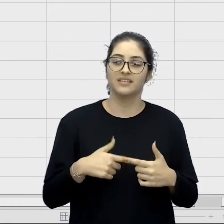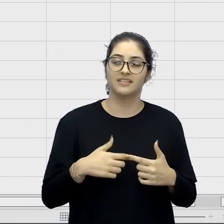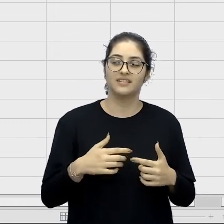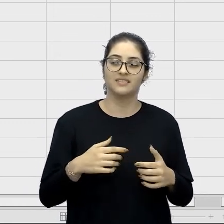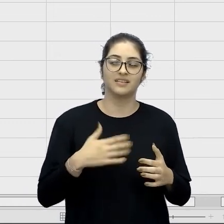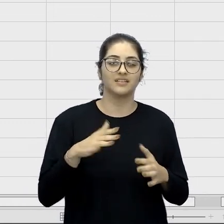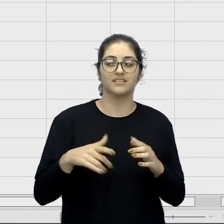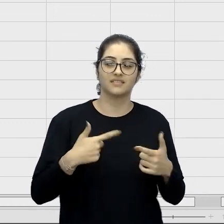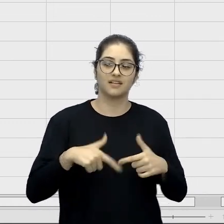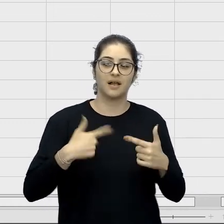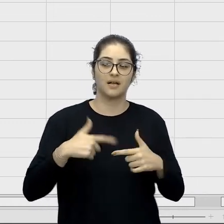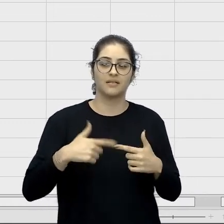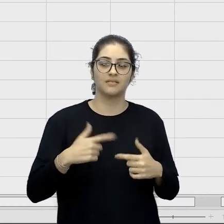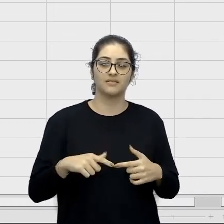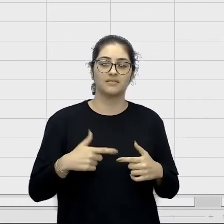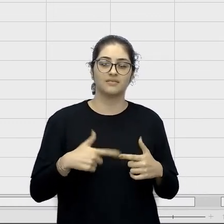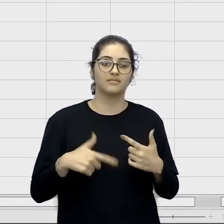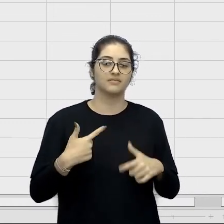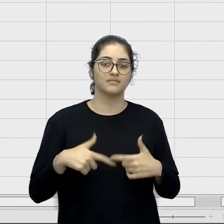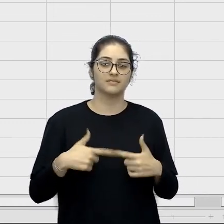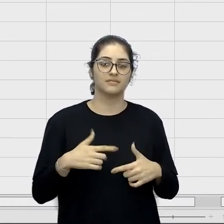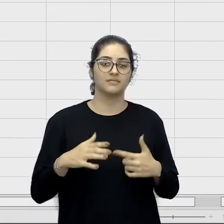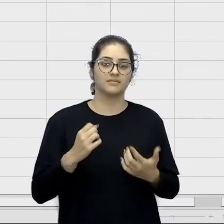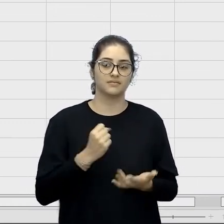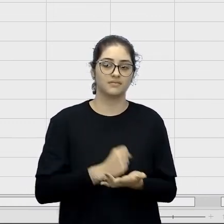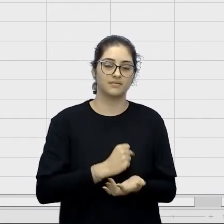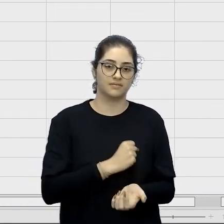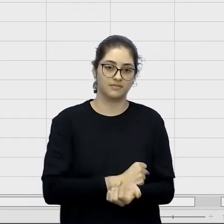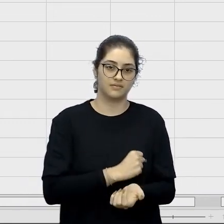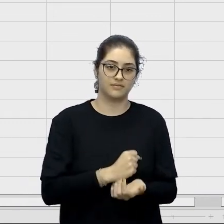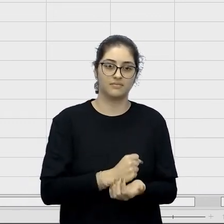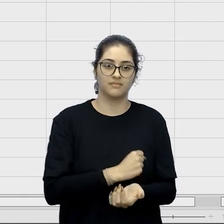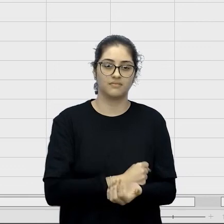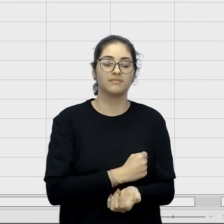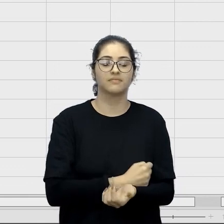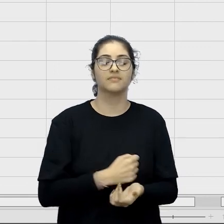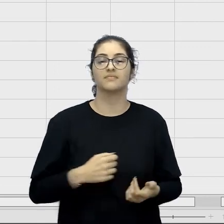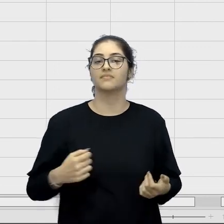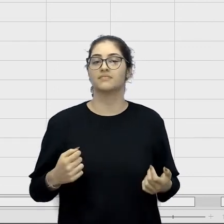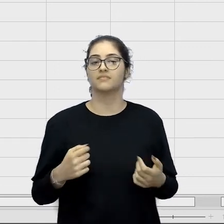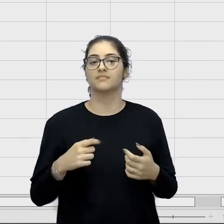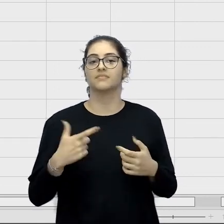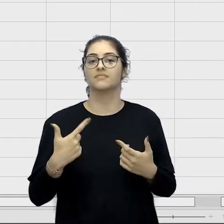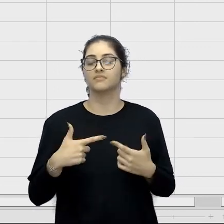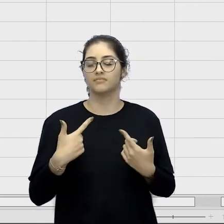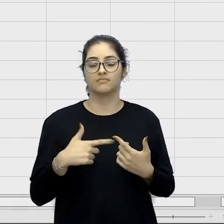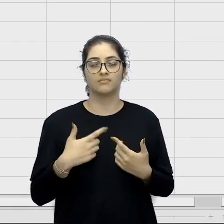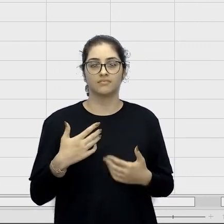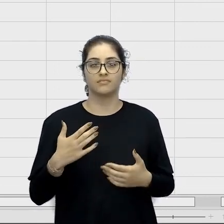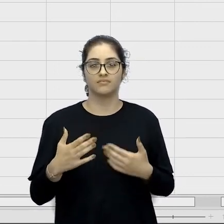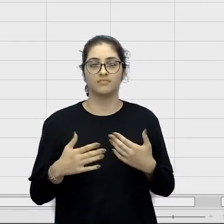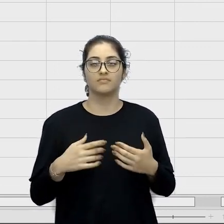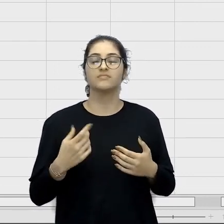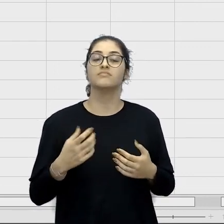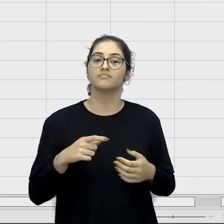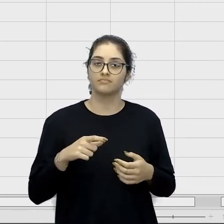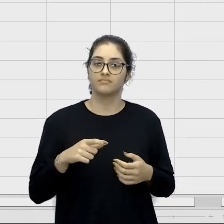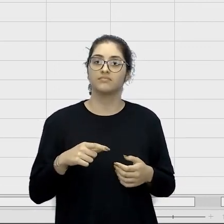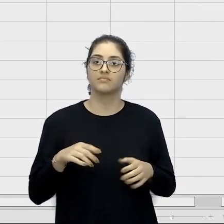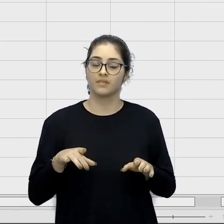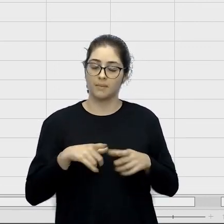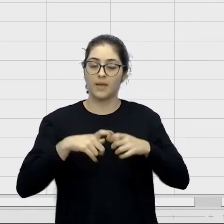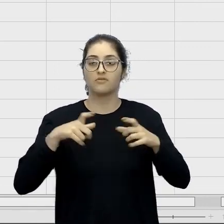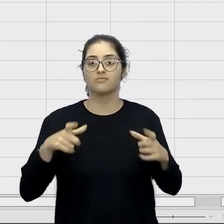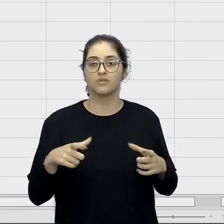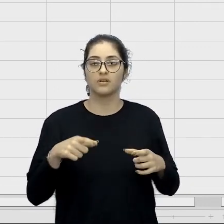também, né? Também. Então acho que a receita de quem faz um freelancer, ou de quem se propõe a trabalhar, é um pouco maior, né? Sim, e às vezes a